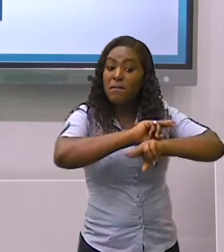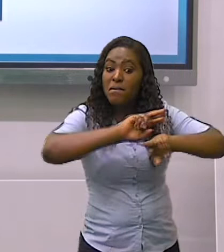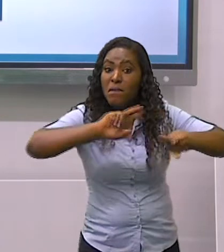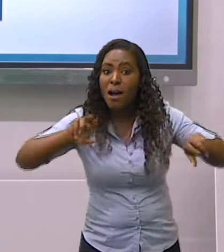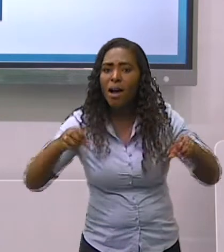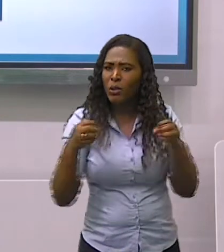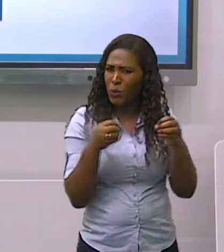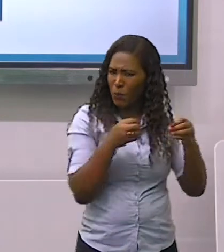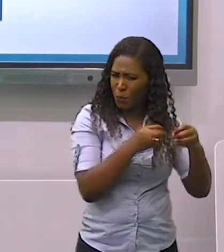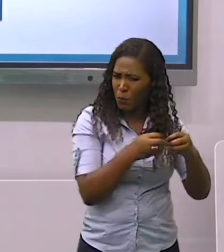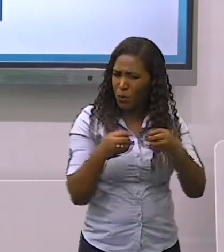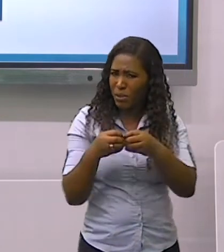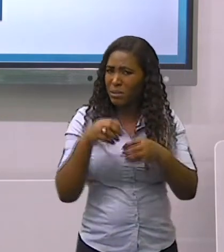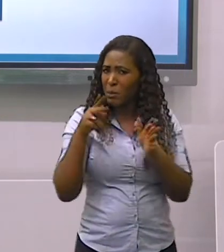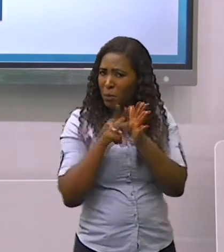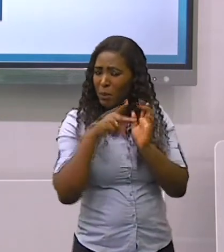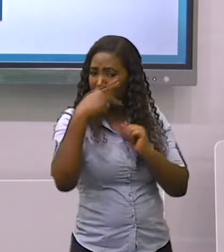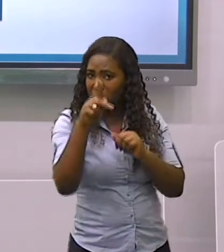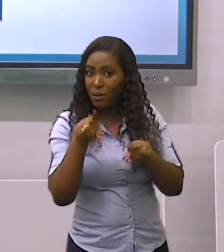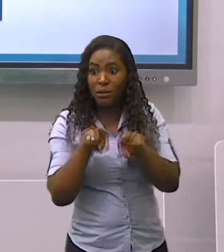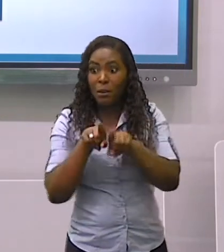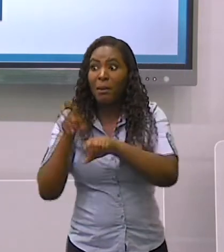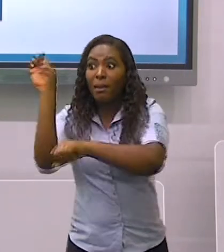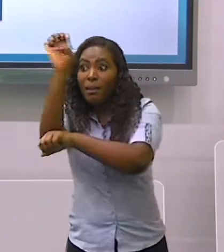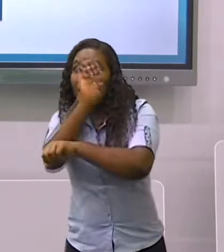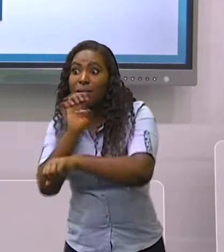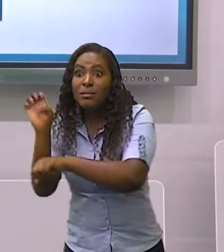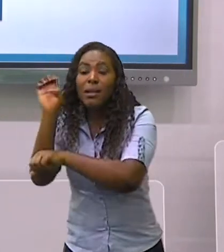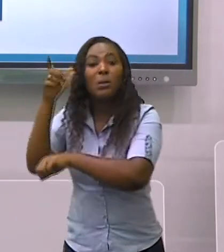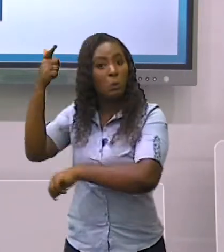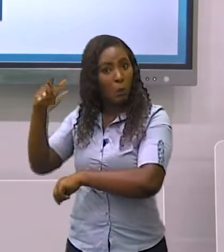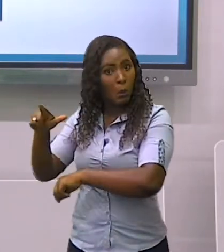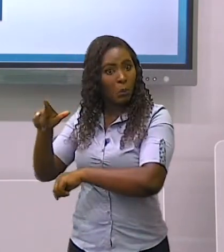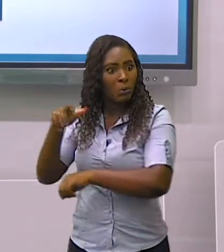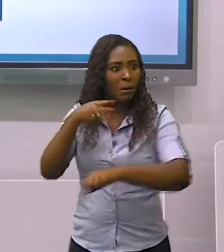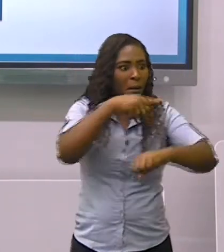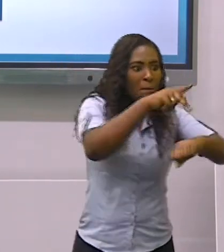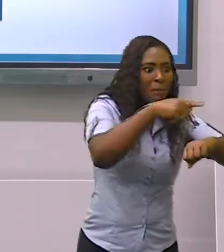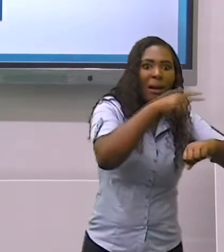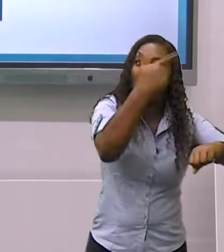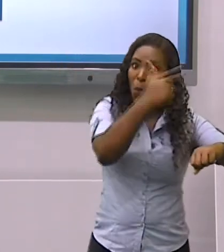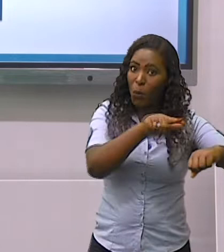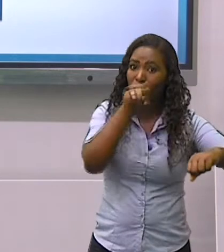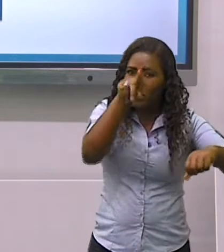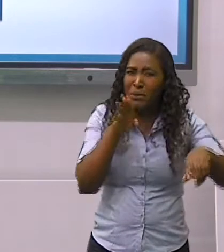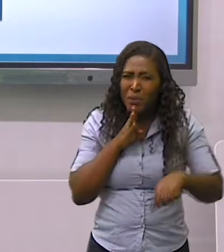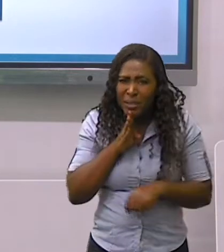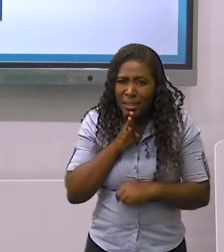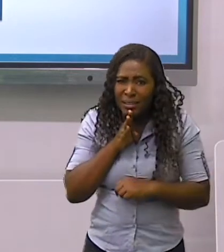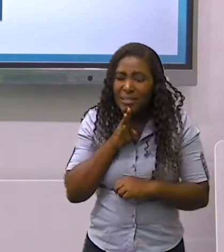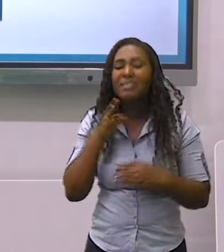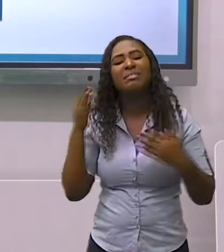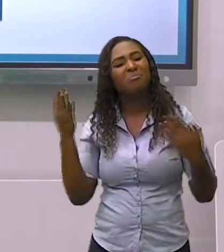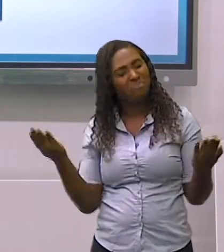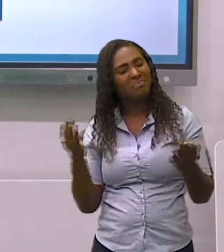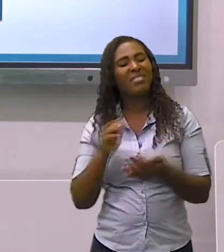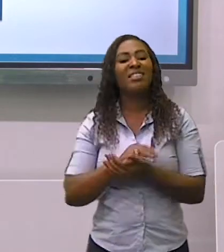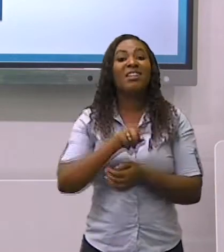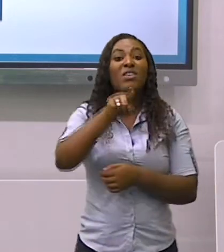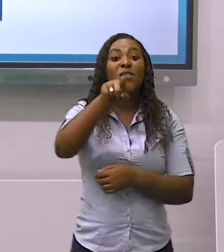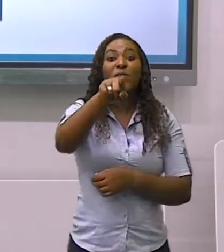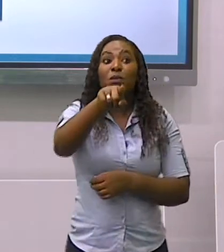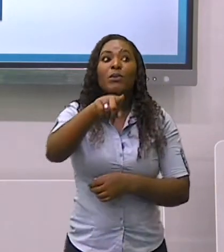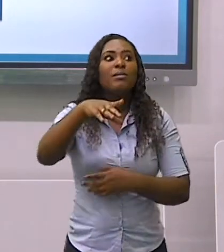estados e outros países? Saiba que existem inúmeros lugares que você ainda